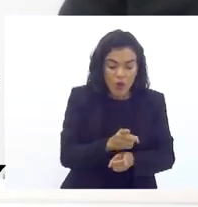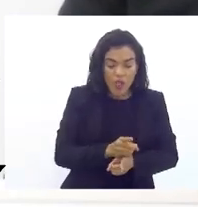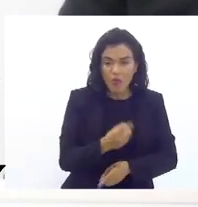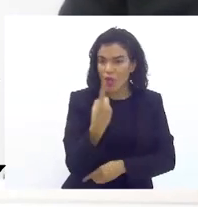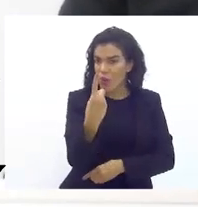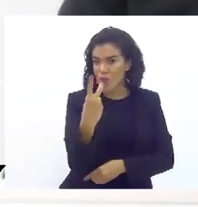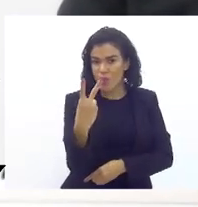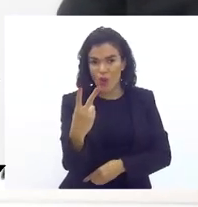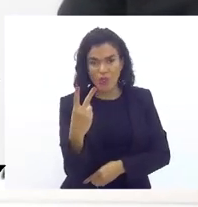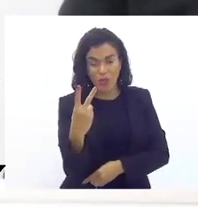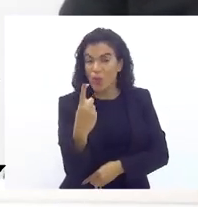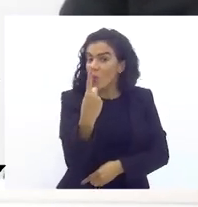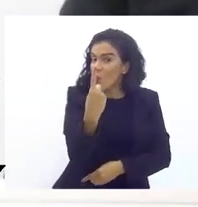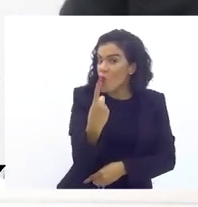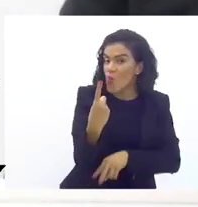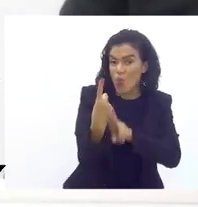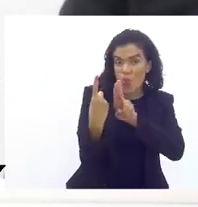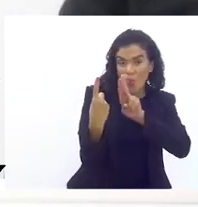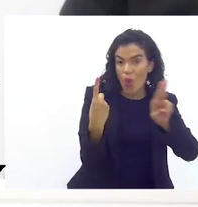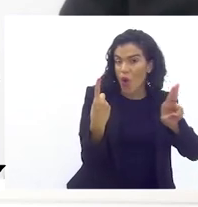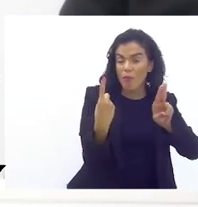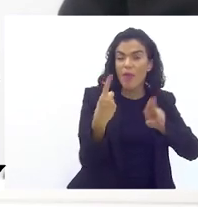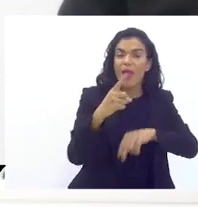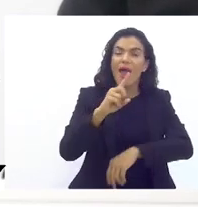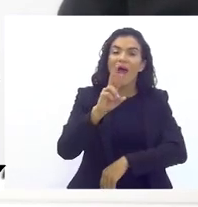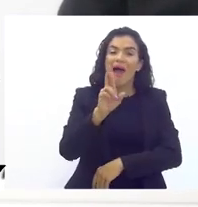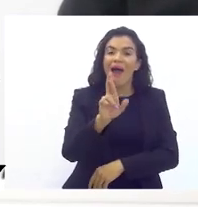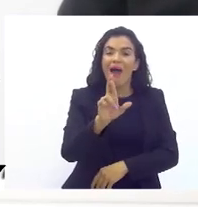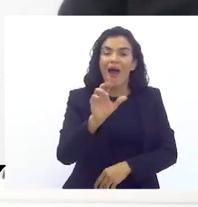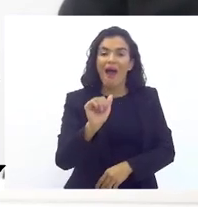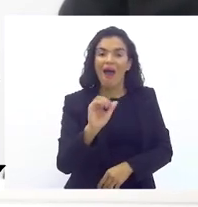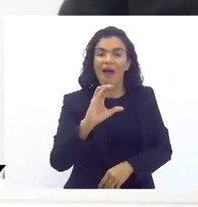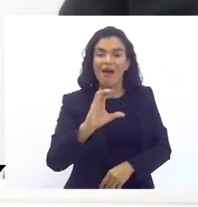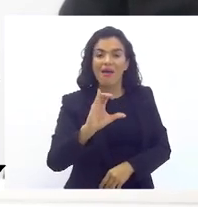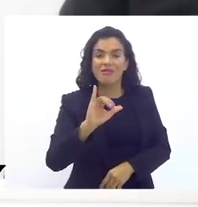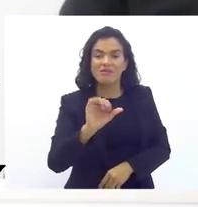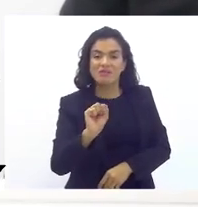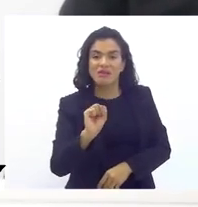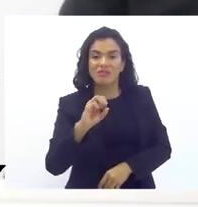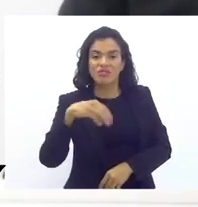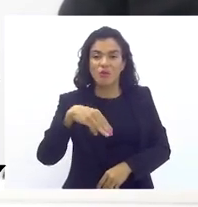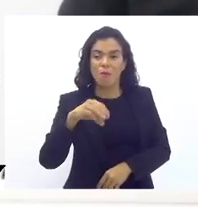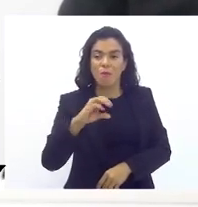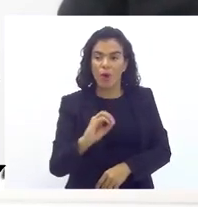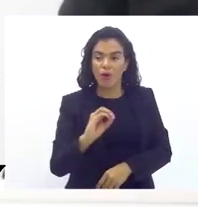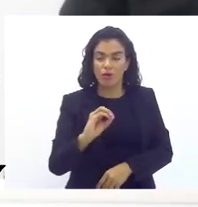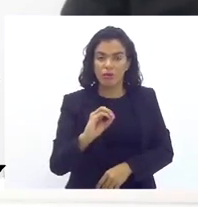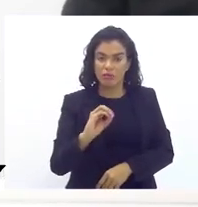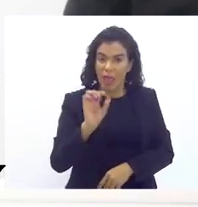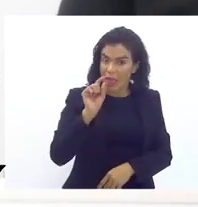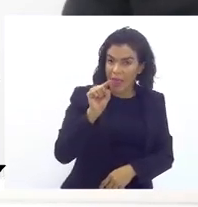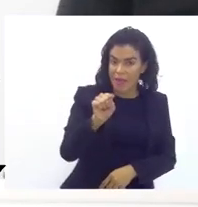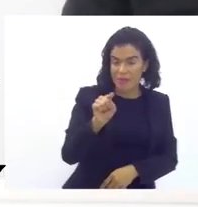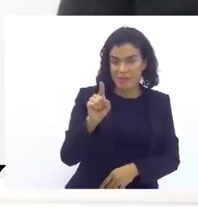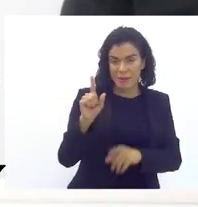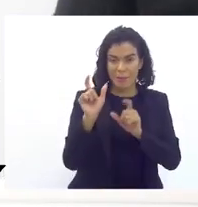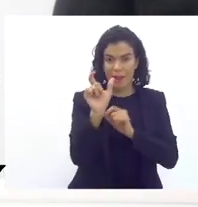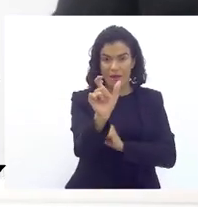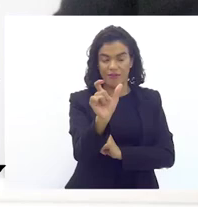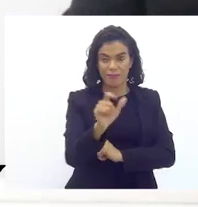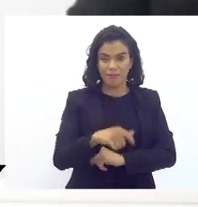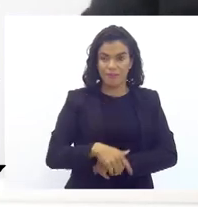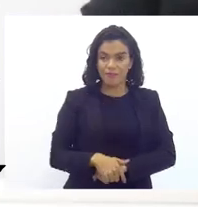dois três nomes tem um nome só o nome disso é racismo É racismo que acontece no reconhecimento fotográfico